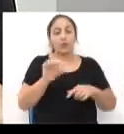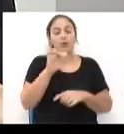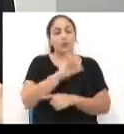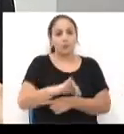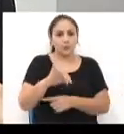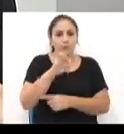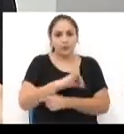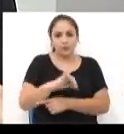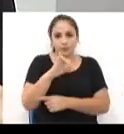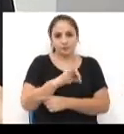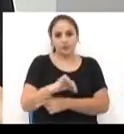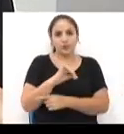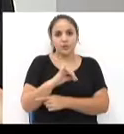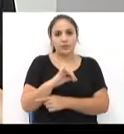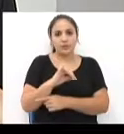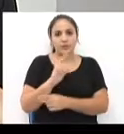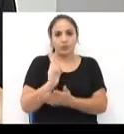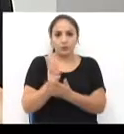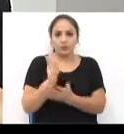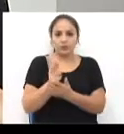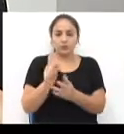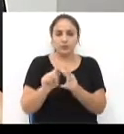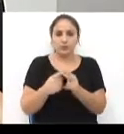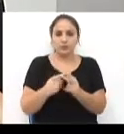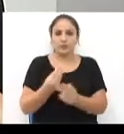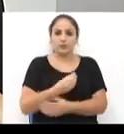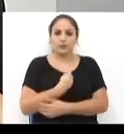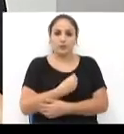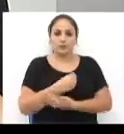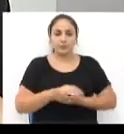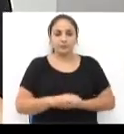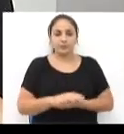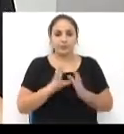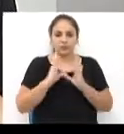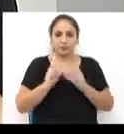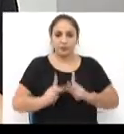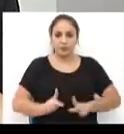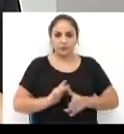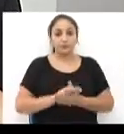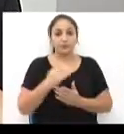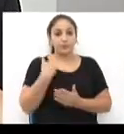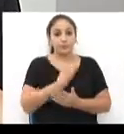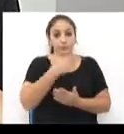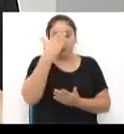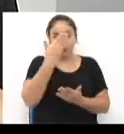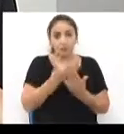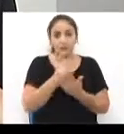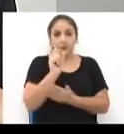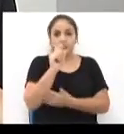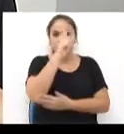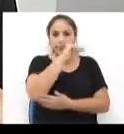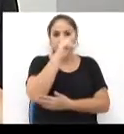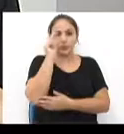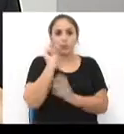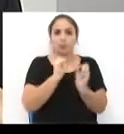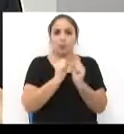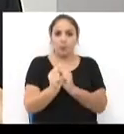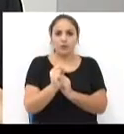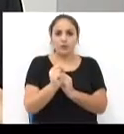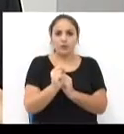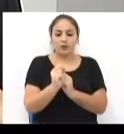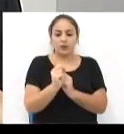são indispensáveis à manutenção e à sobrevivência dos indivíduos. Então nós acreditamos que a Prefeitura